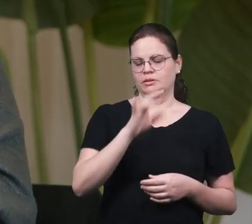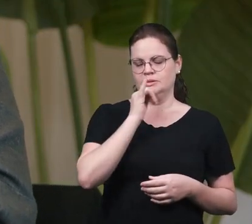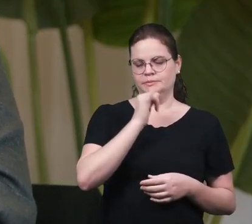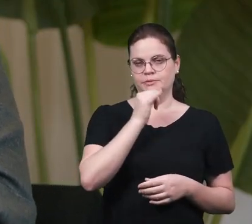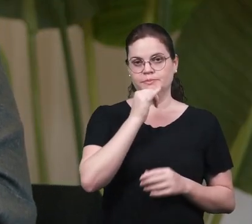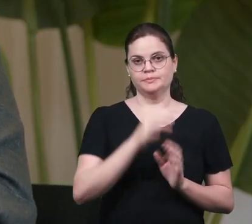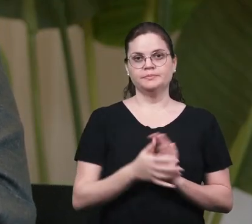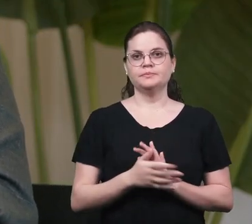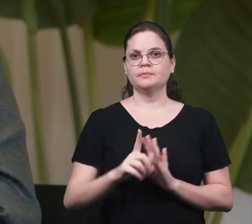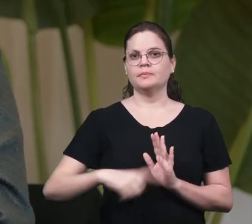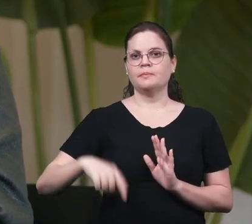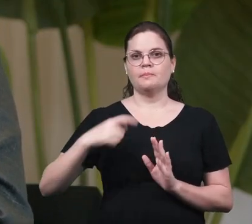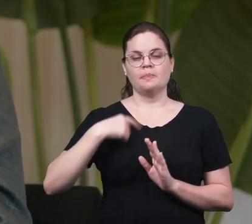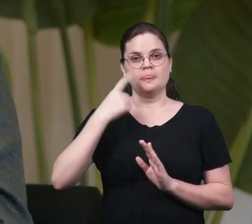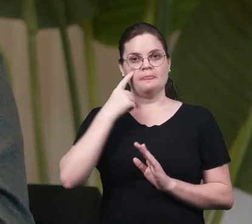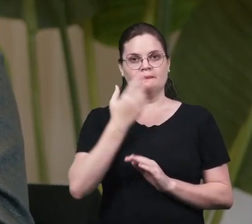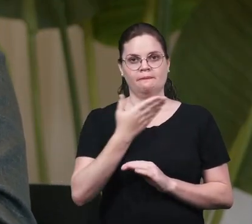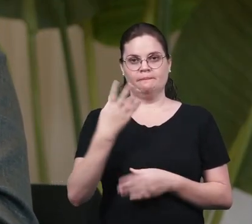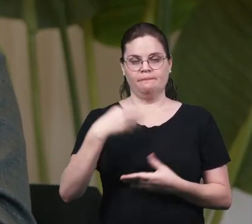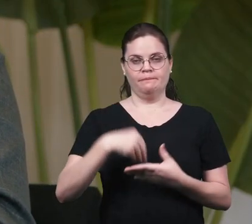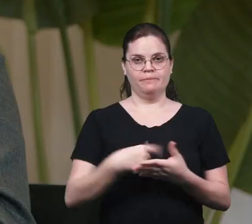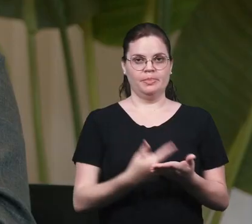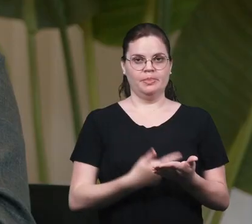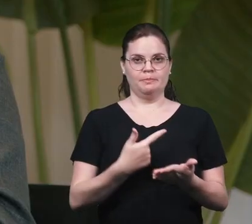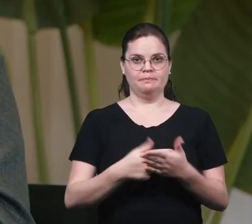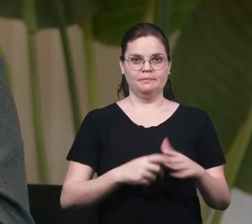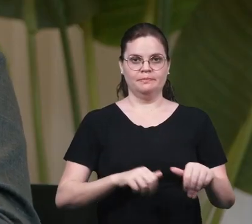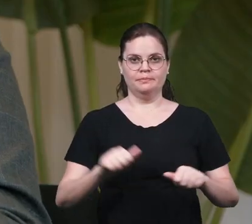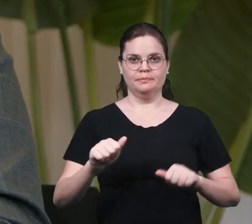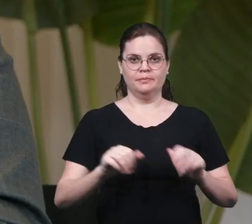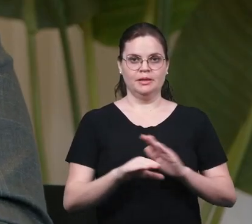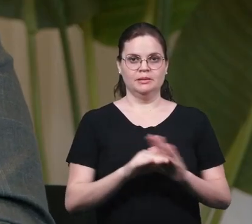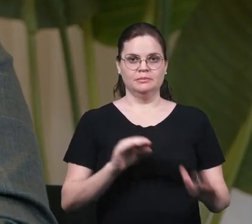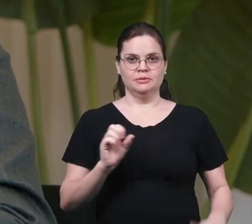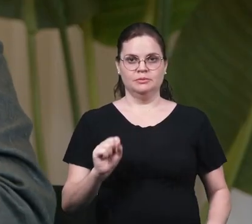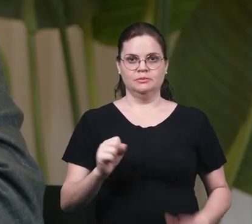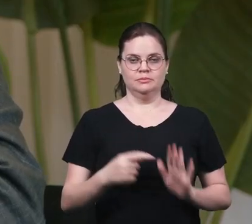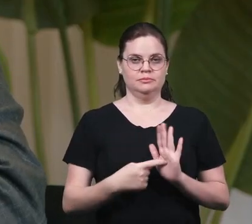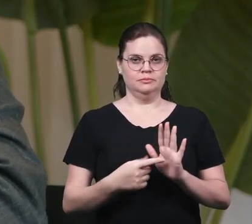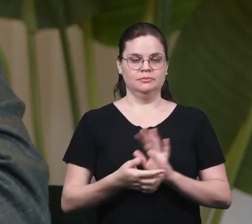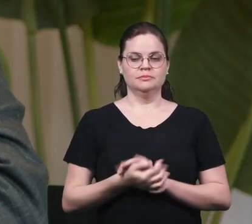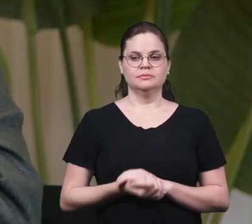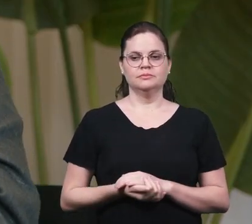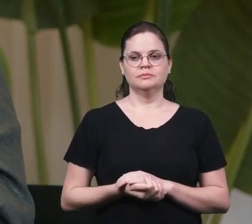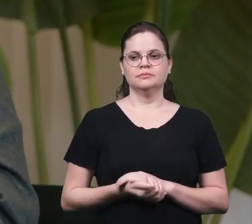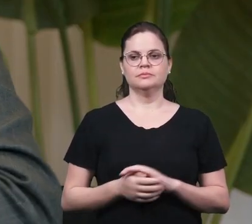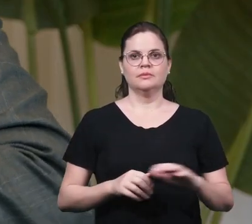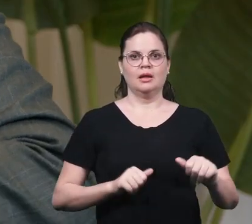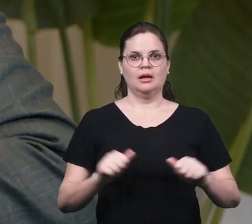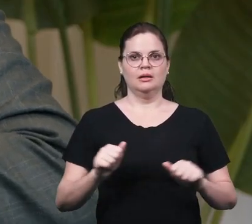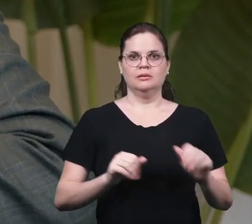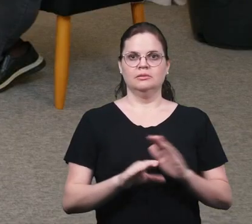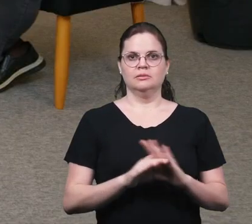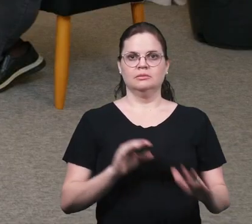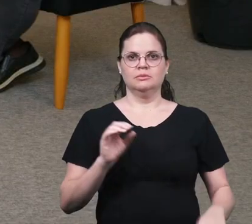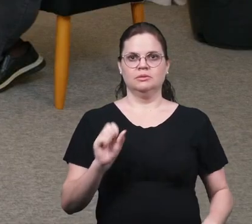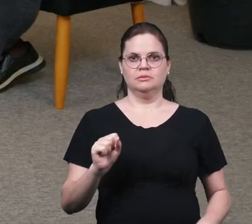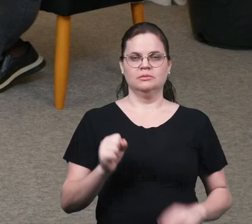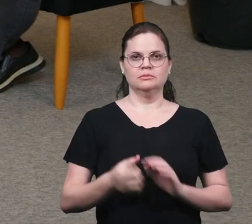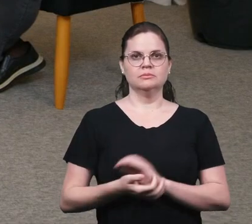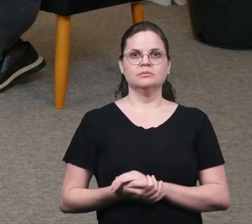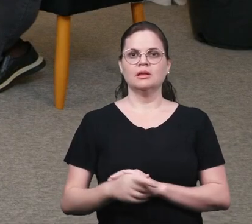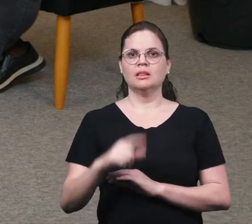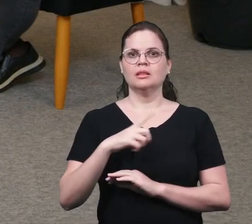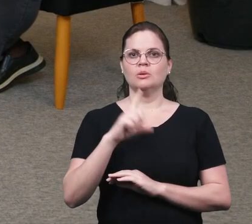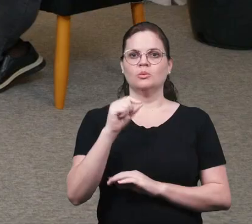nós vemos lá no livro de Atos, capítulo 8, vamos lá. Em Atos 8,